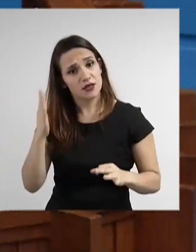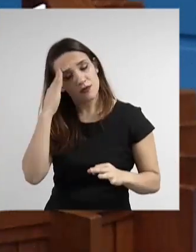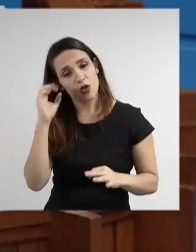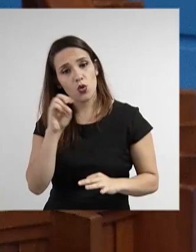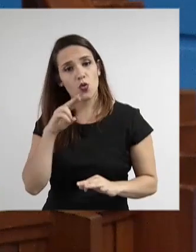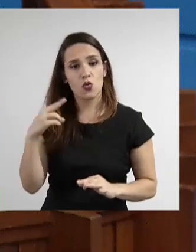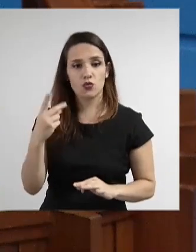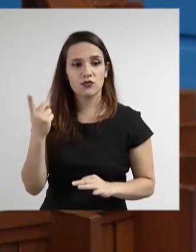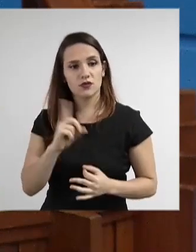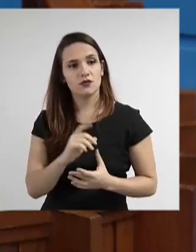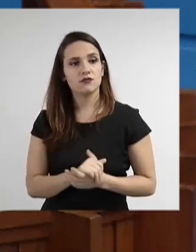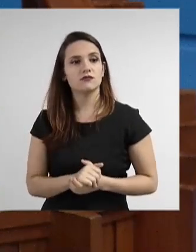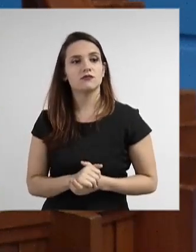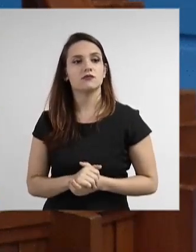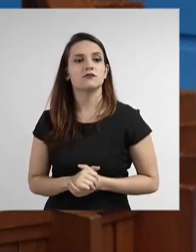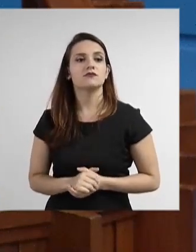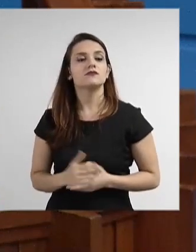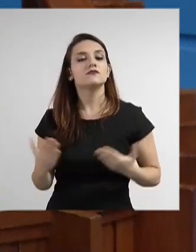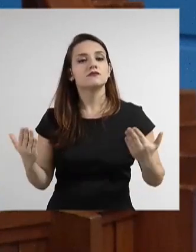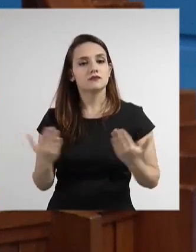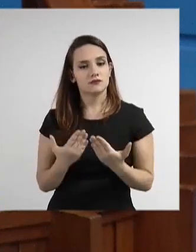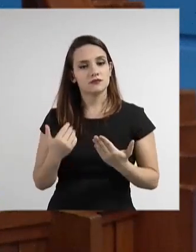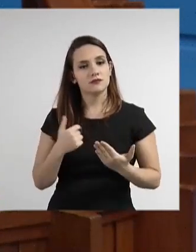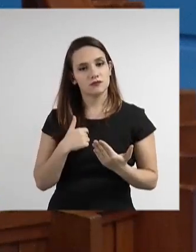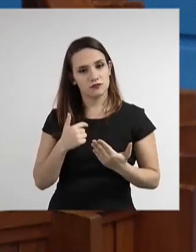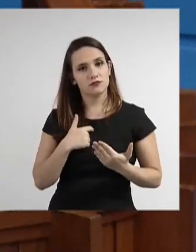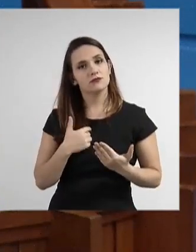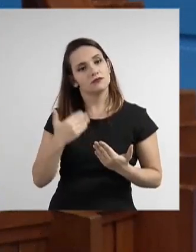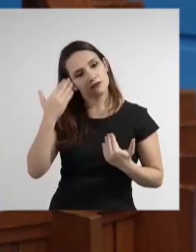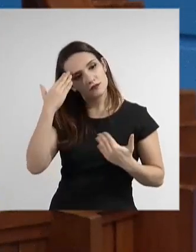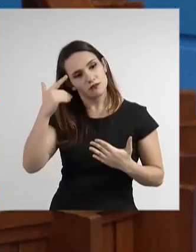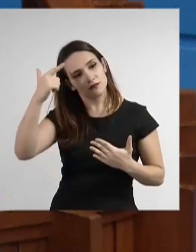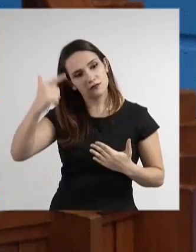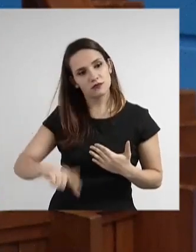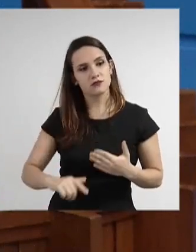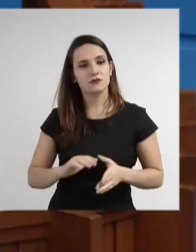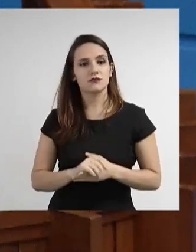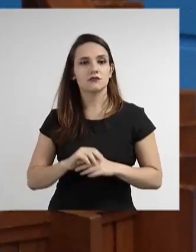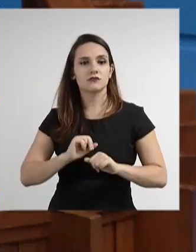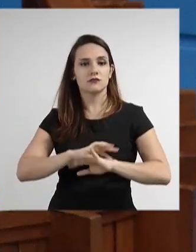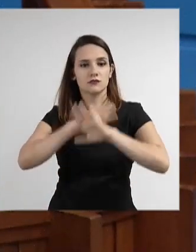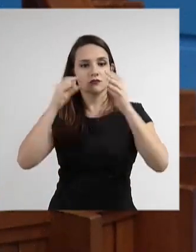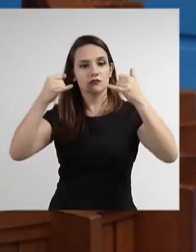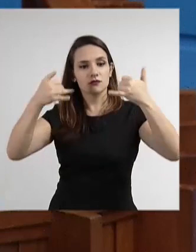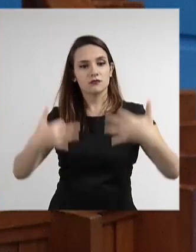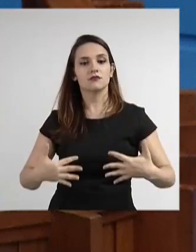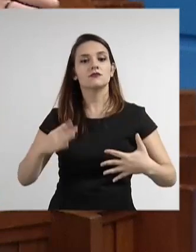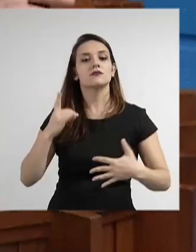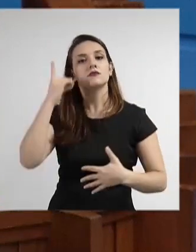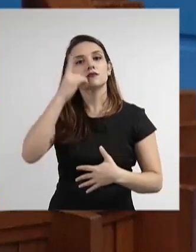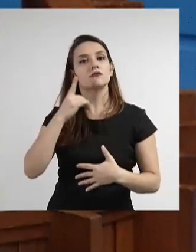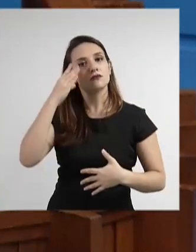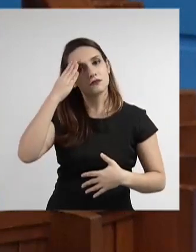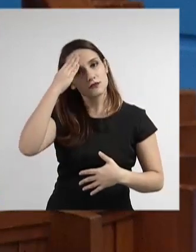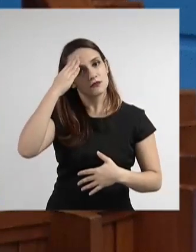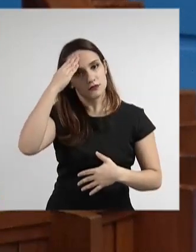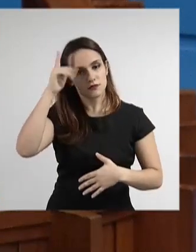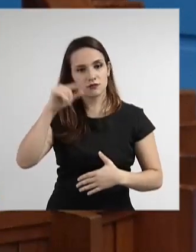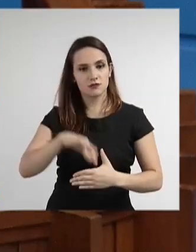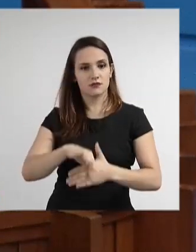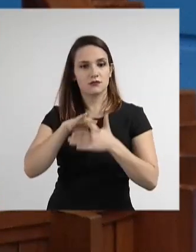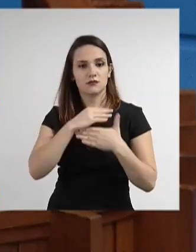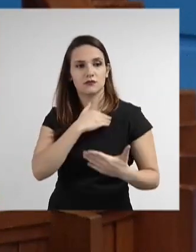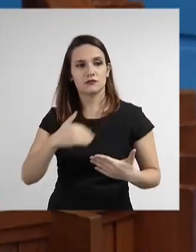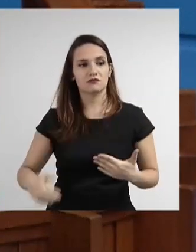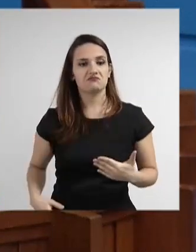presidente, nós vamos encaminhar e agradeço mais uma vez os esclarecimentos do deputado Barbosinha como líder do governo,